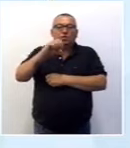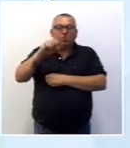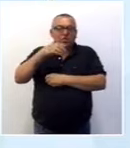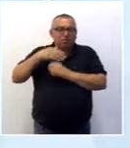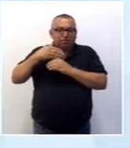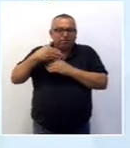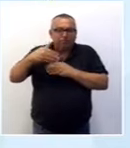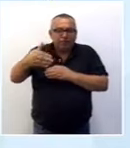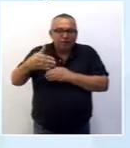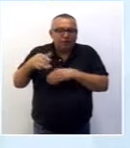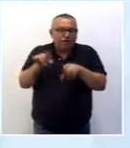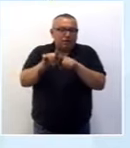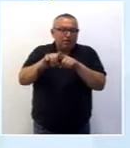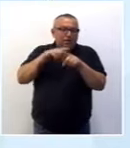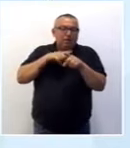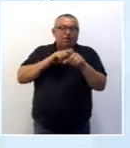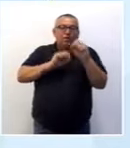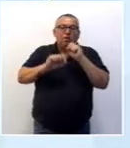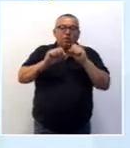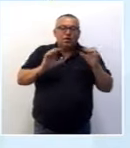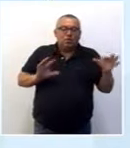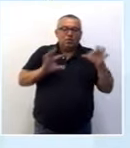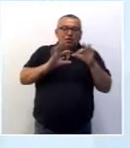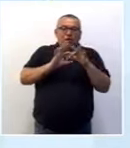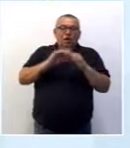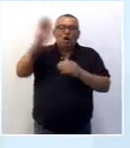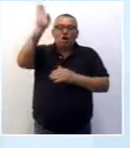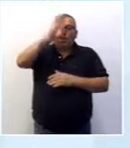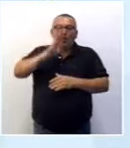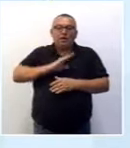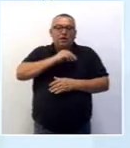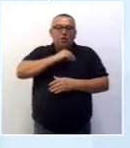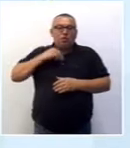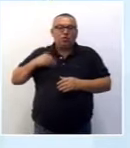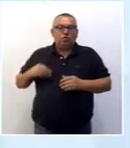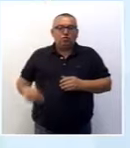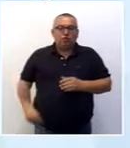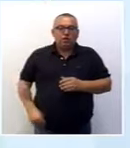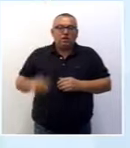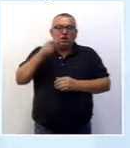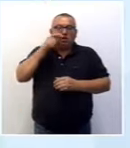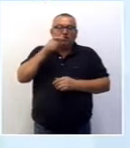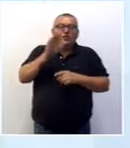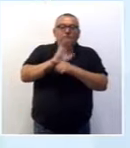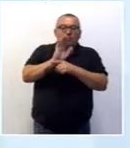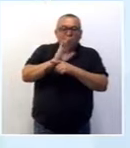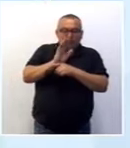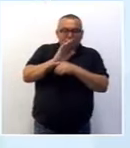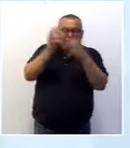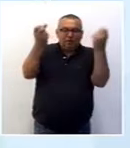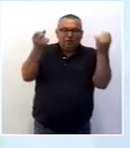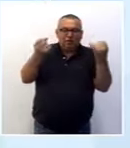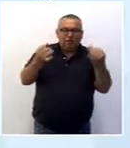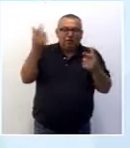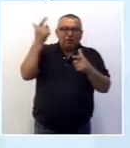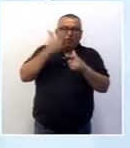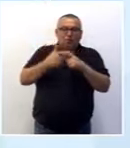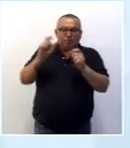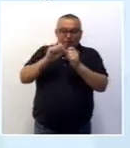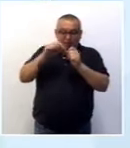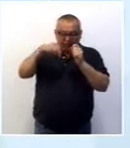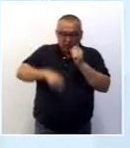termo de cooperação entre Brasil e China lançou esse Cybers, que a gente vai ver um vídeo que fala sobre esse satélite, um satélite produzido